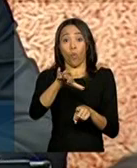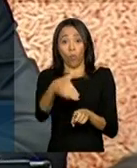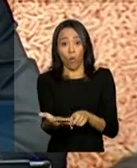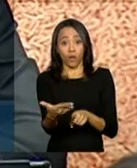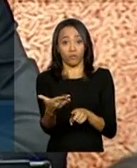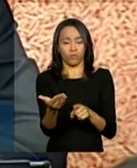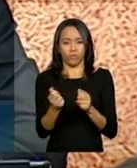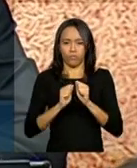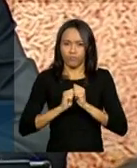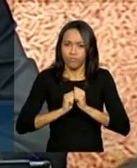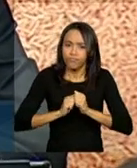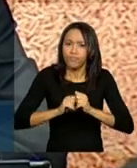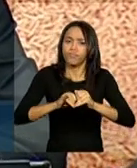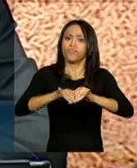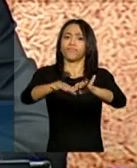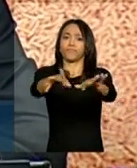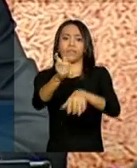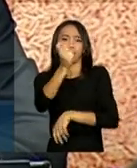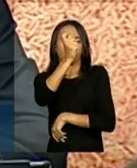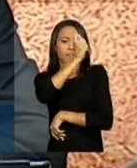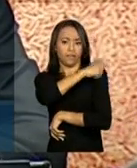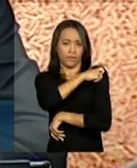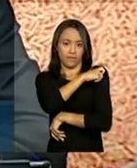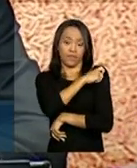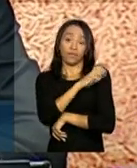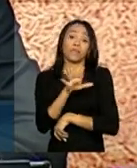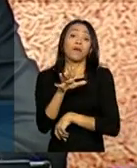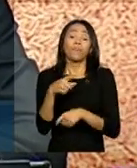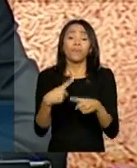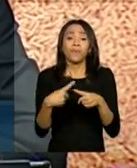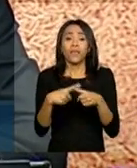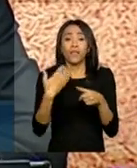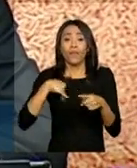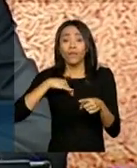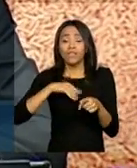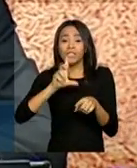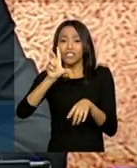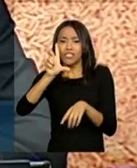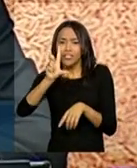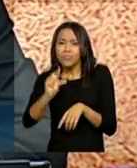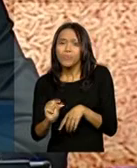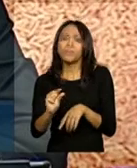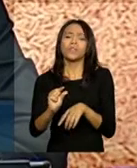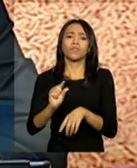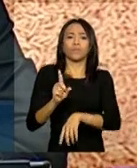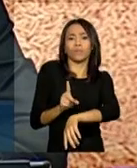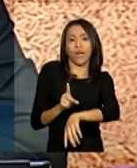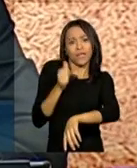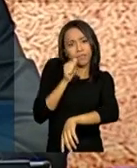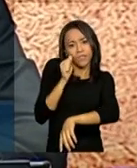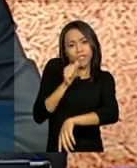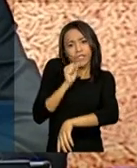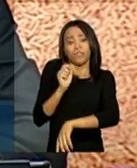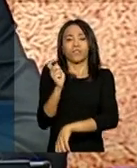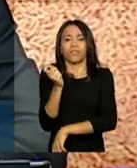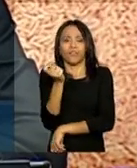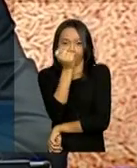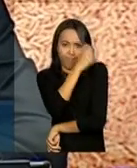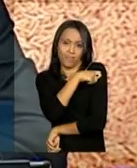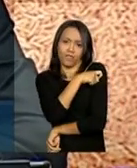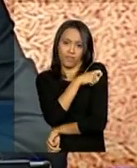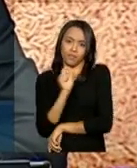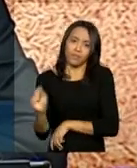eh essa eficácia ela acaba se perdendo porque nós diminuímos o número de meninas que que acabam se vacinando eh